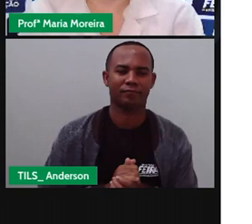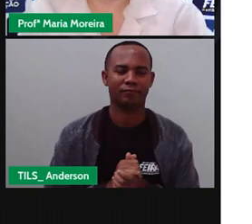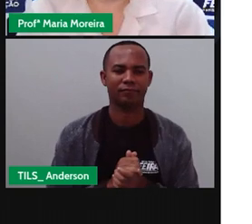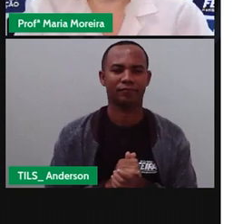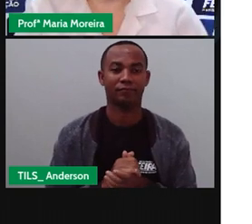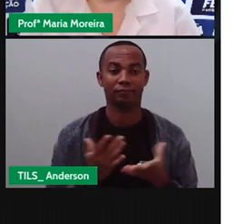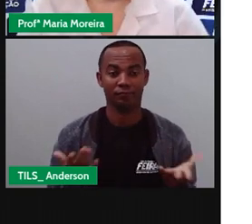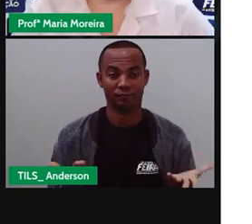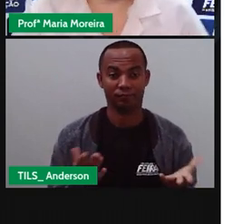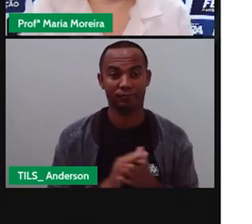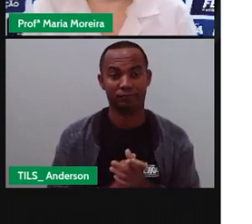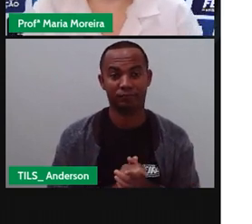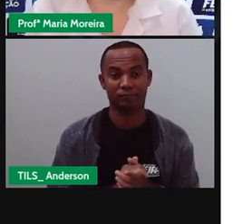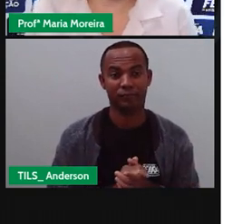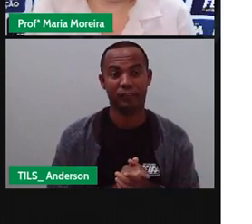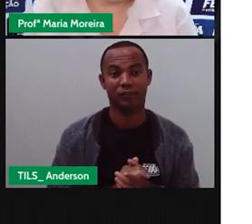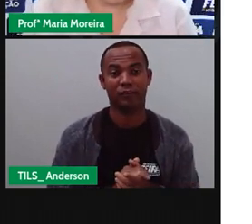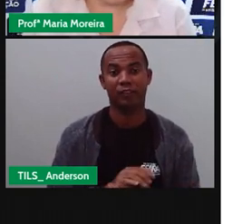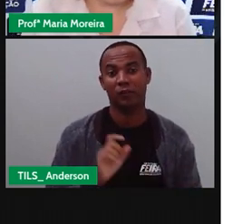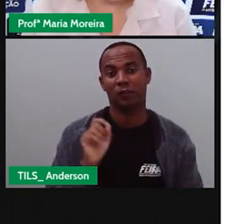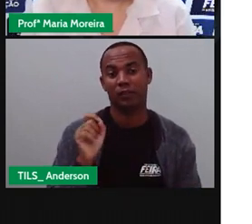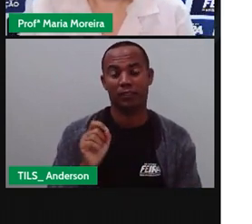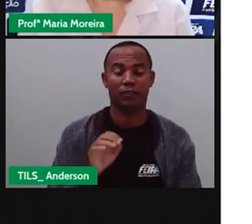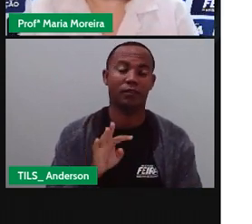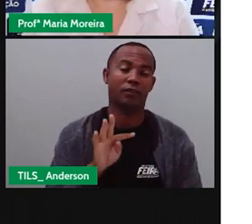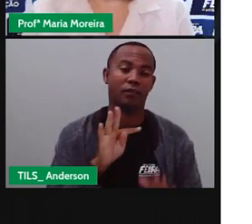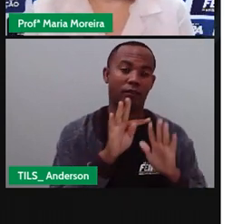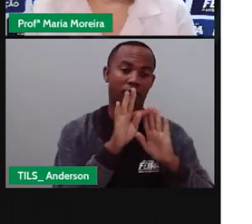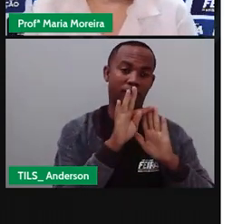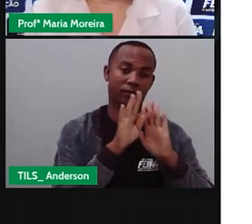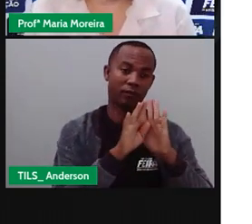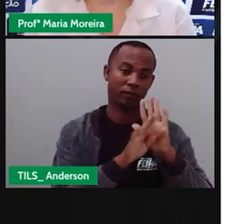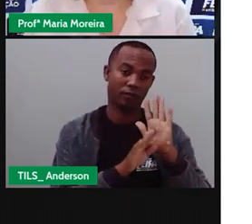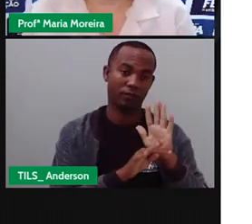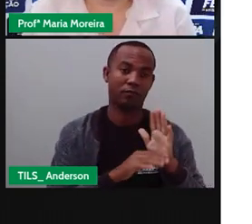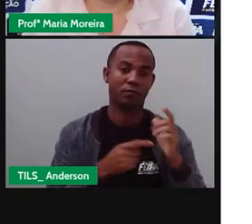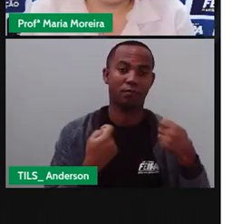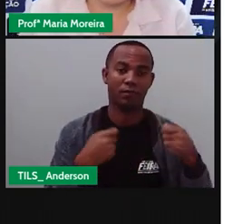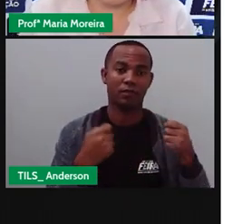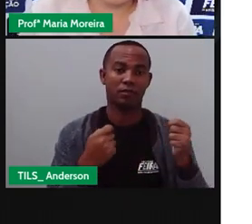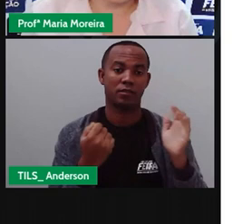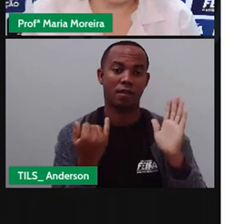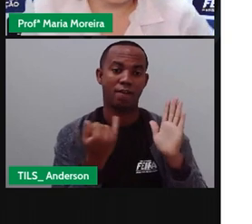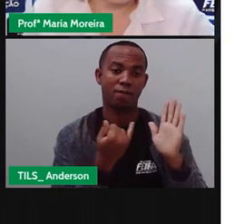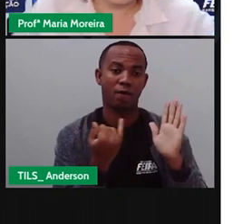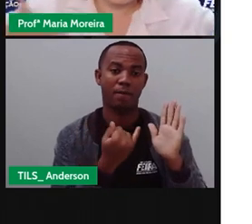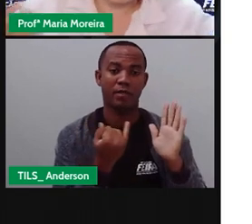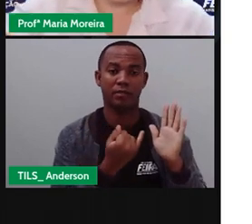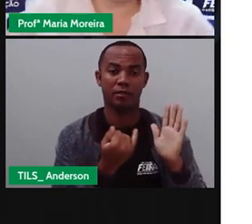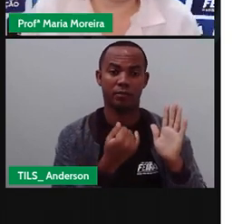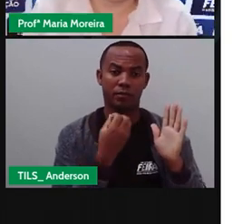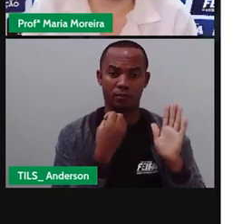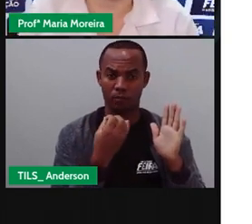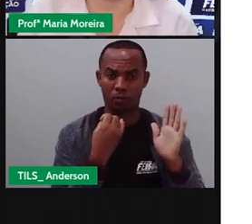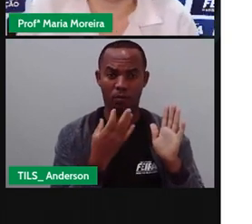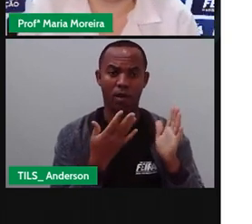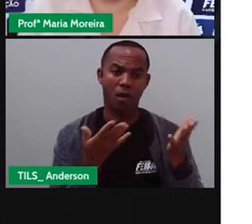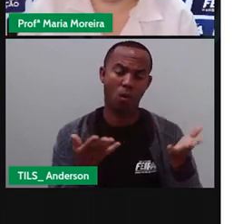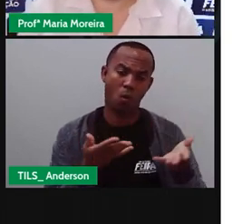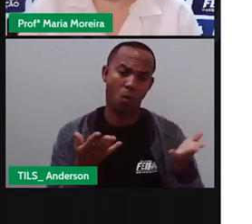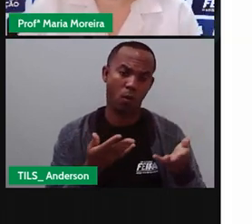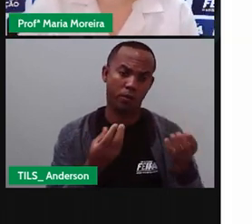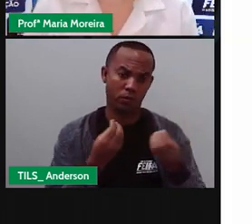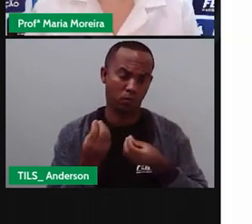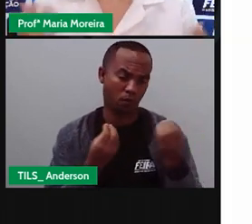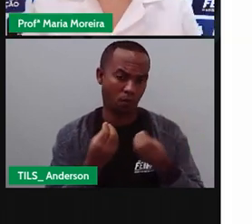Olha só, obviamente que para produzir um bom texto, vocês precisam de algumas orientações e de algumas informações, e nós estamos aqui justamente